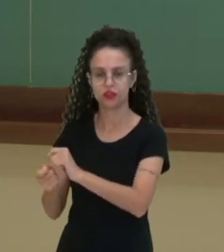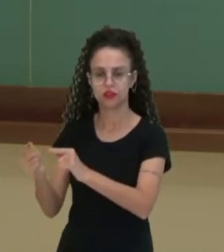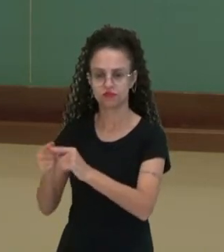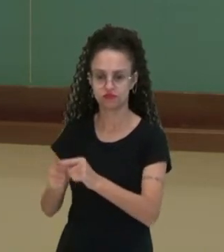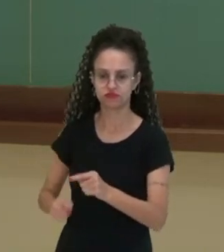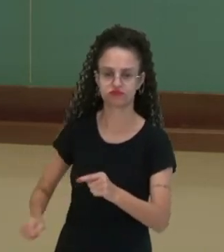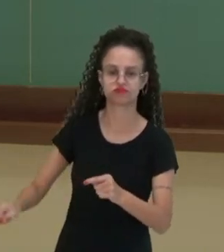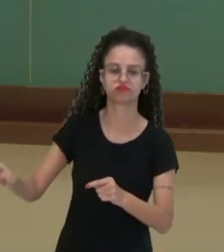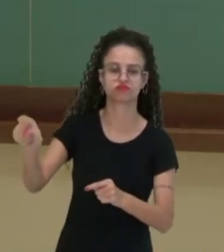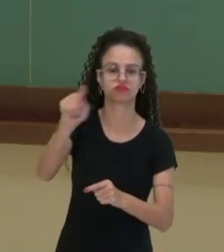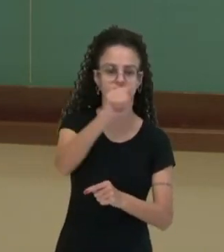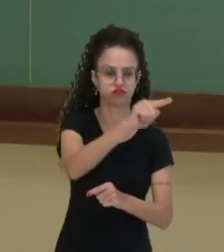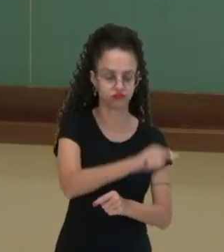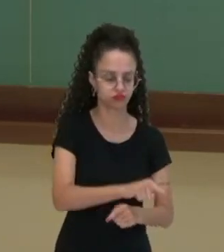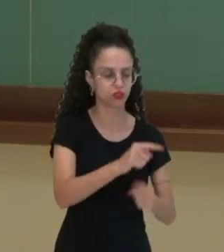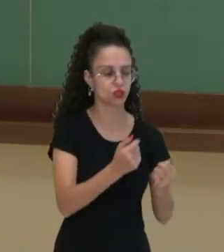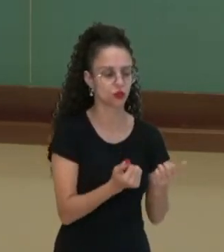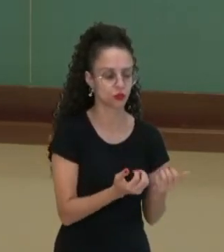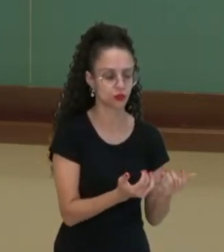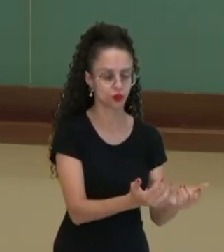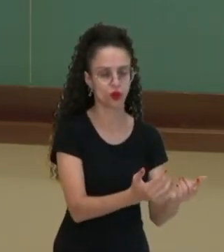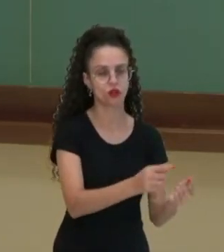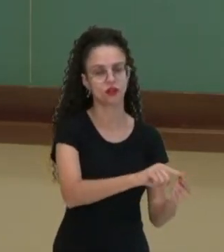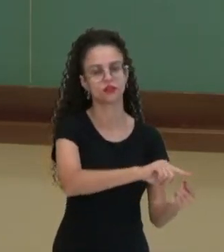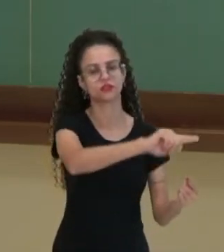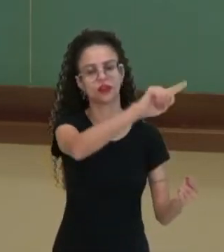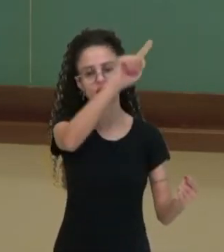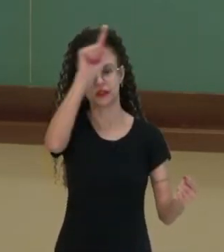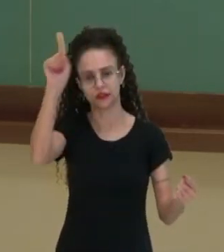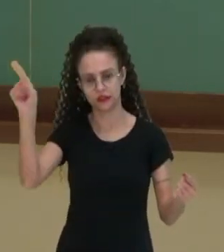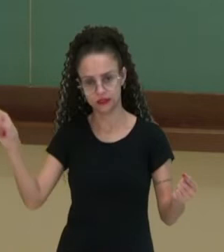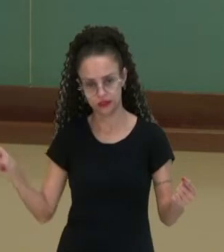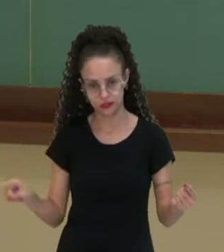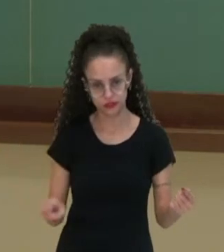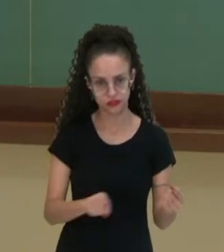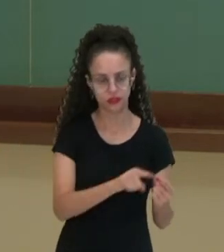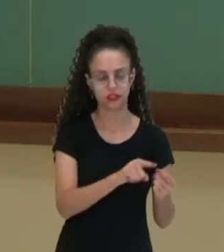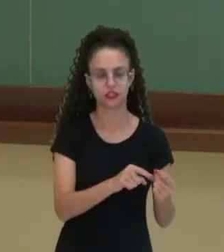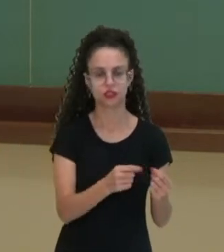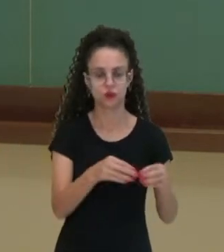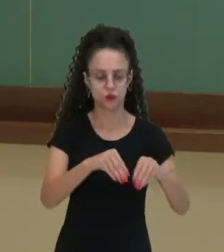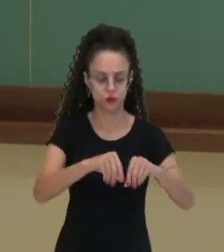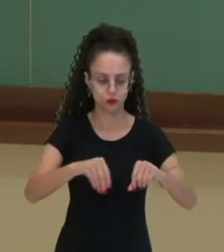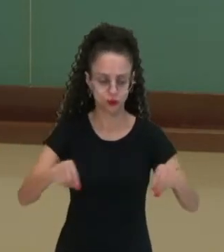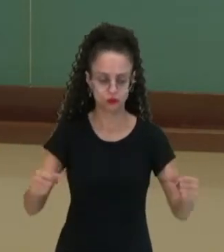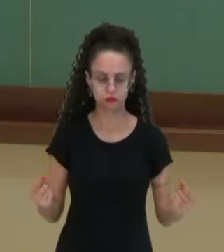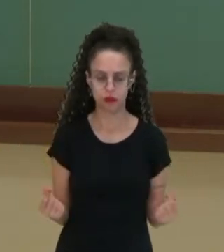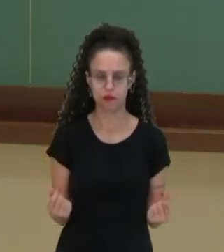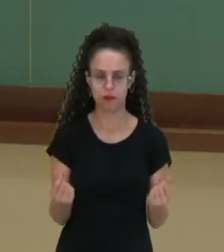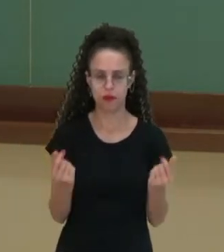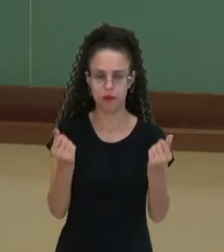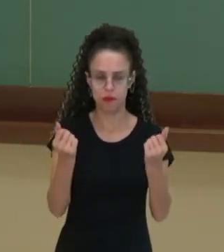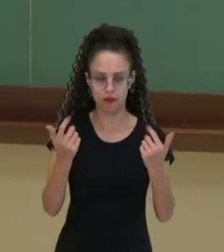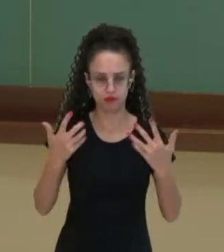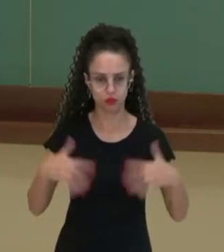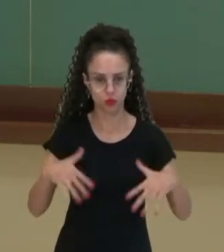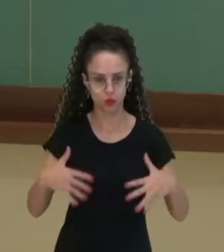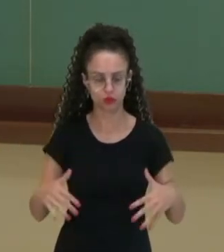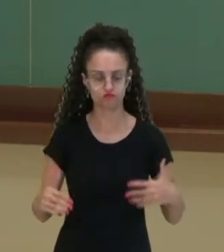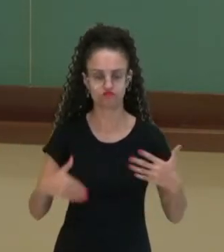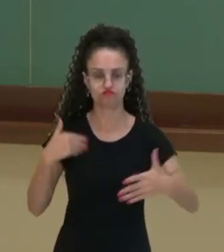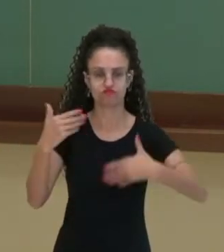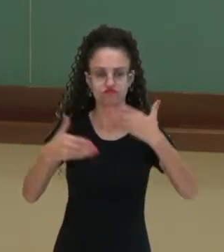para o solo e vai retornar todo o ciclo novamente, né, enriquecendo ali o solo com os nutrientes necessários para